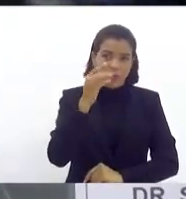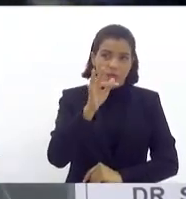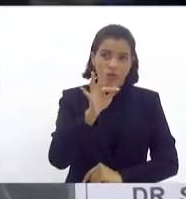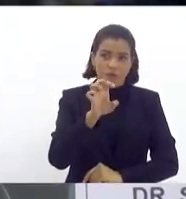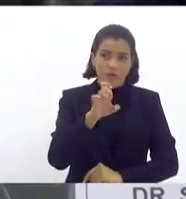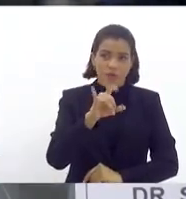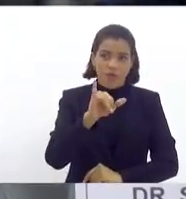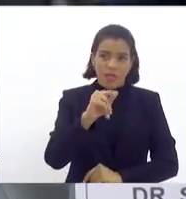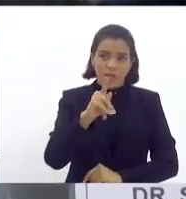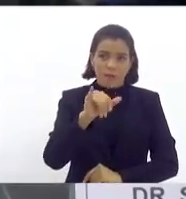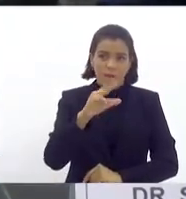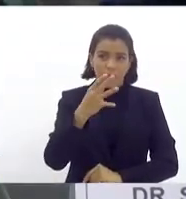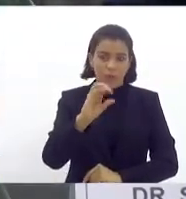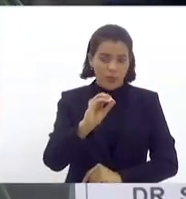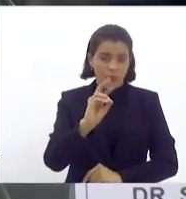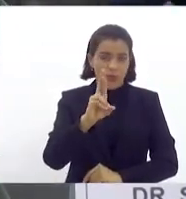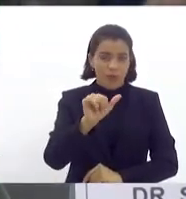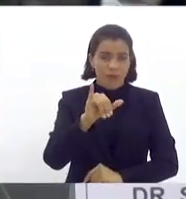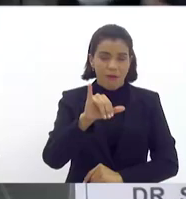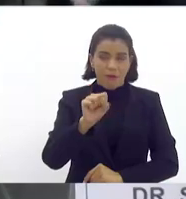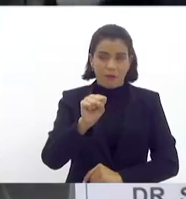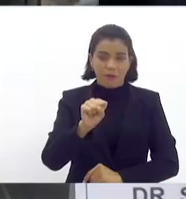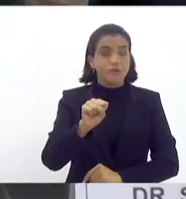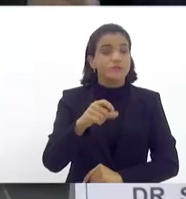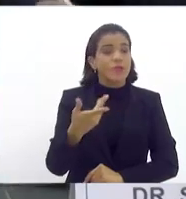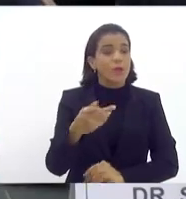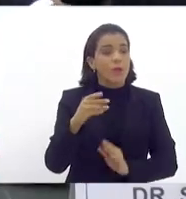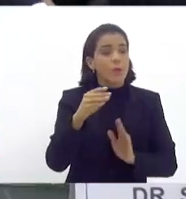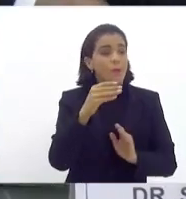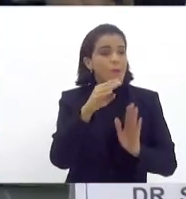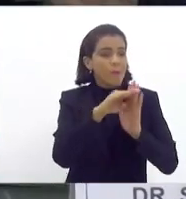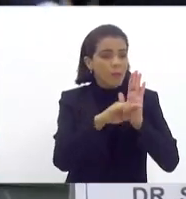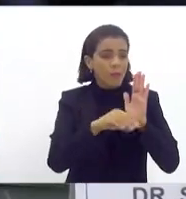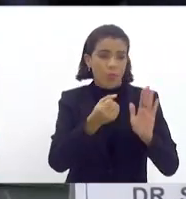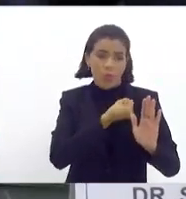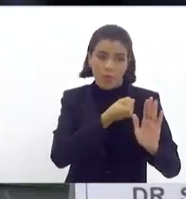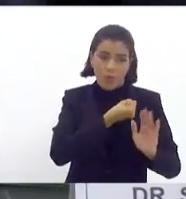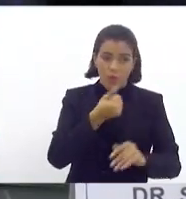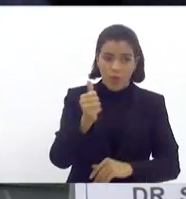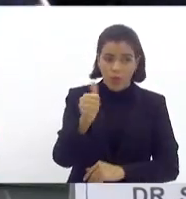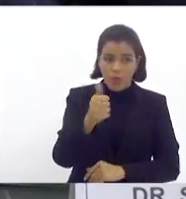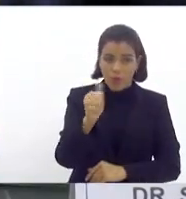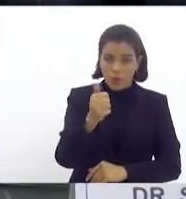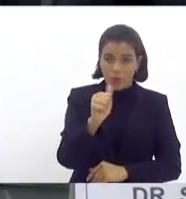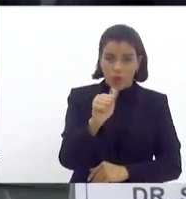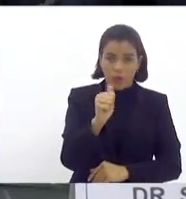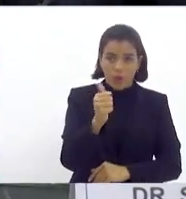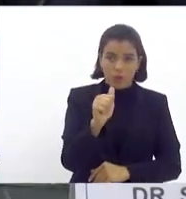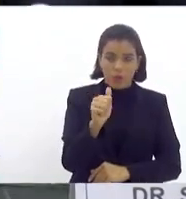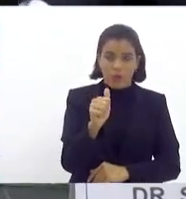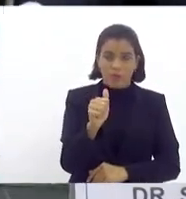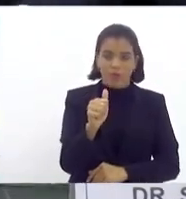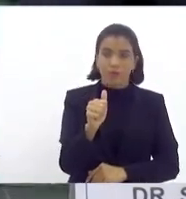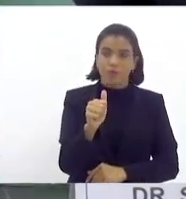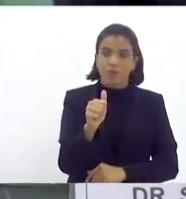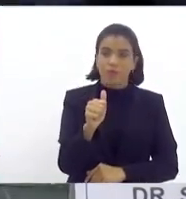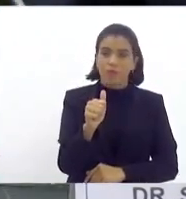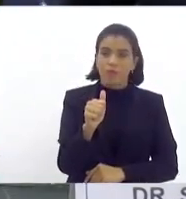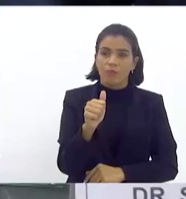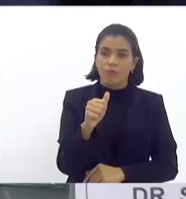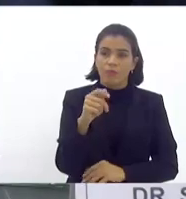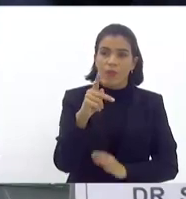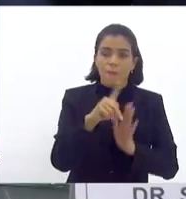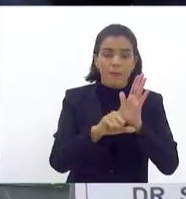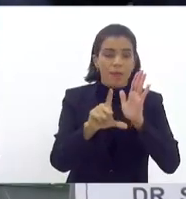retirasse os projetos dele de pauta. Portanto, chamo o projeto número 11 aos trabalhos, anuncio o